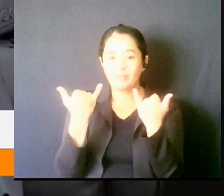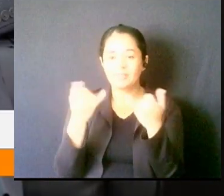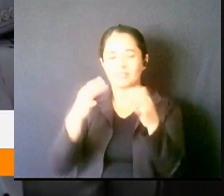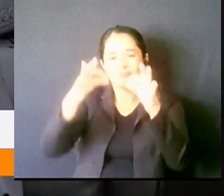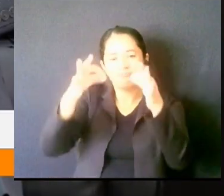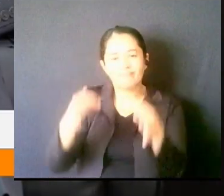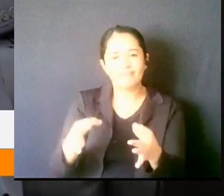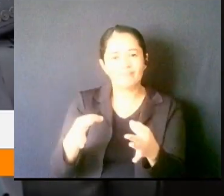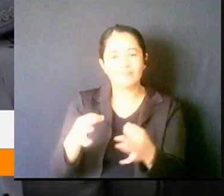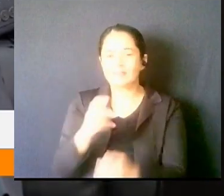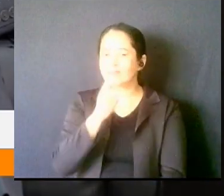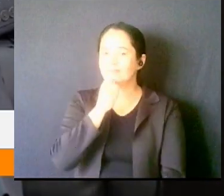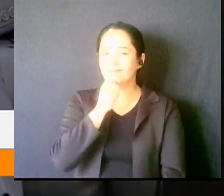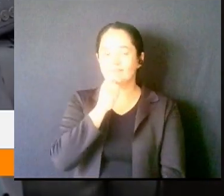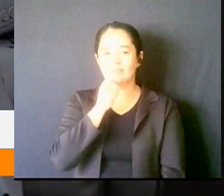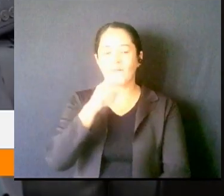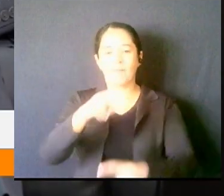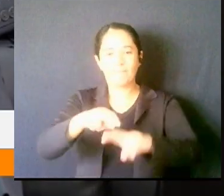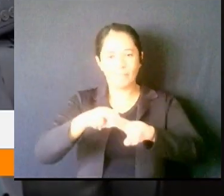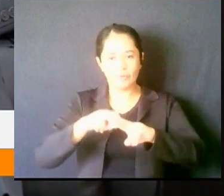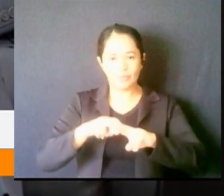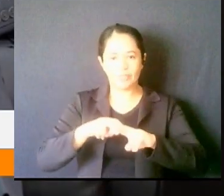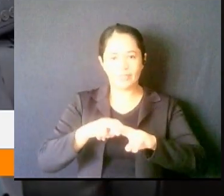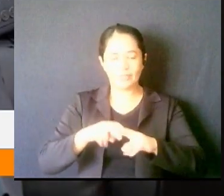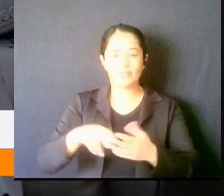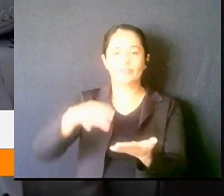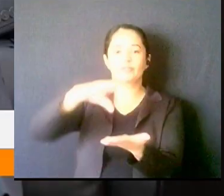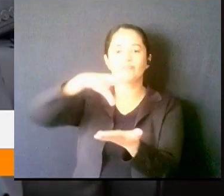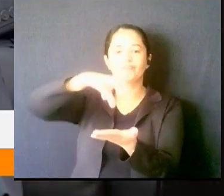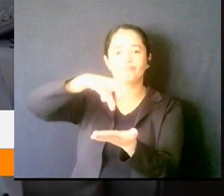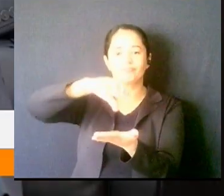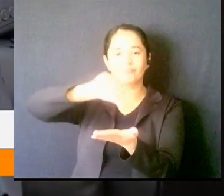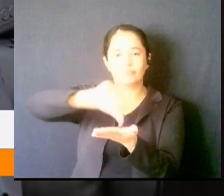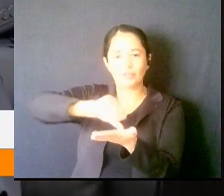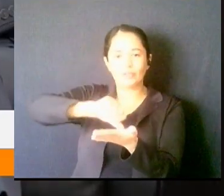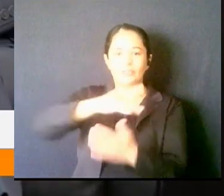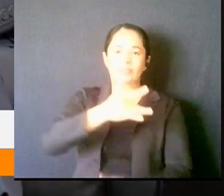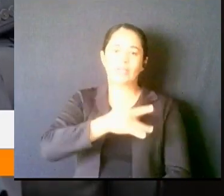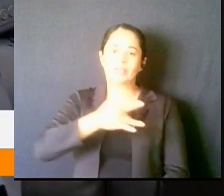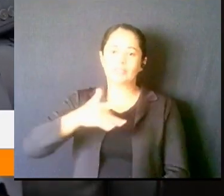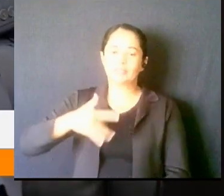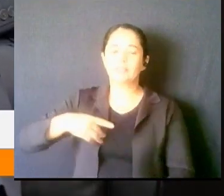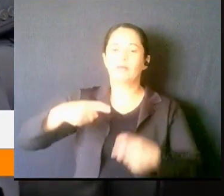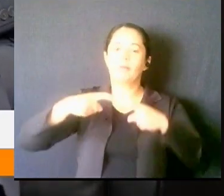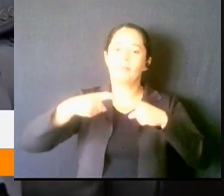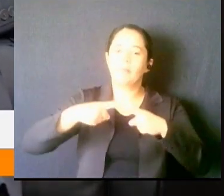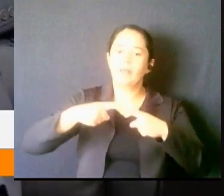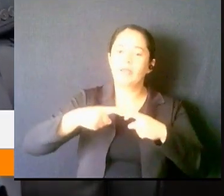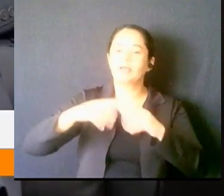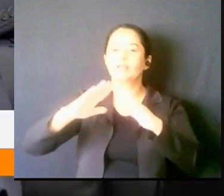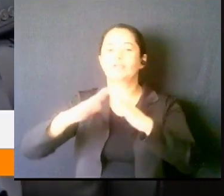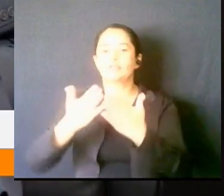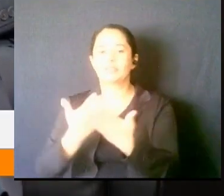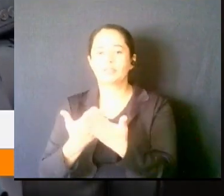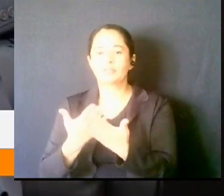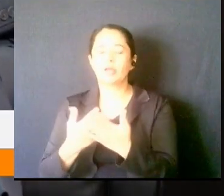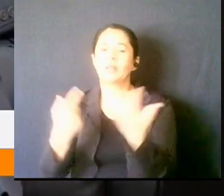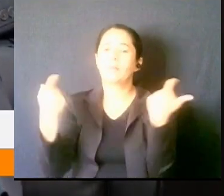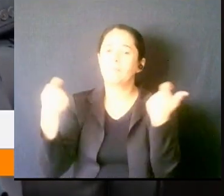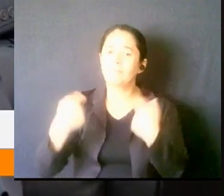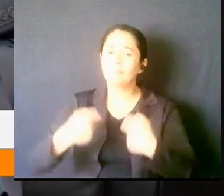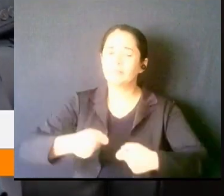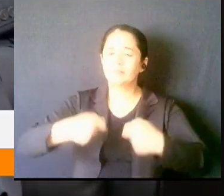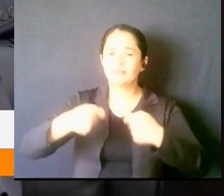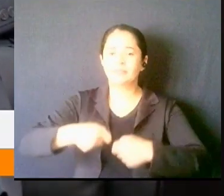por isso que as unidades básicas e os médicos, as escolas, têm que passar a informação correta sobre